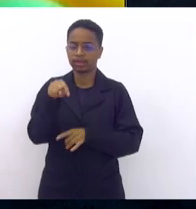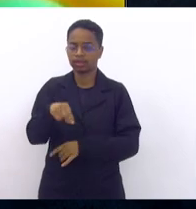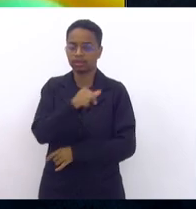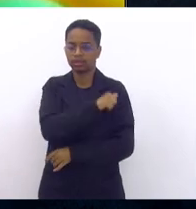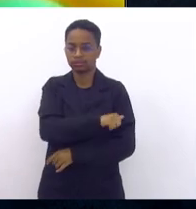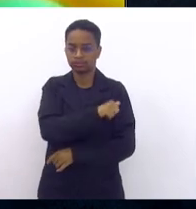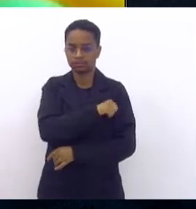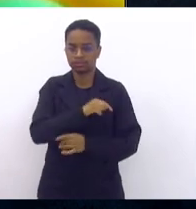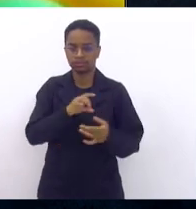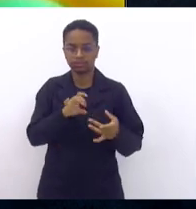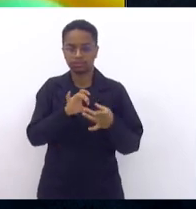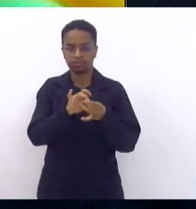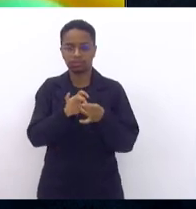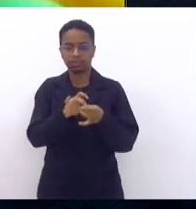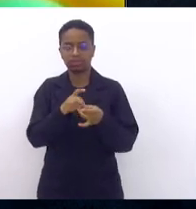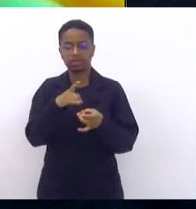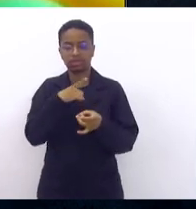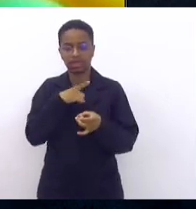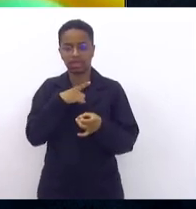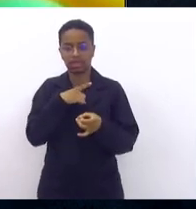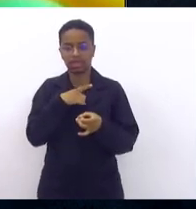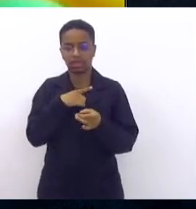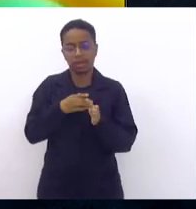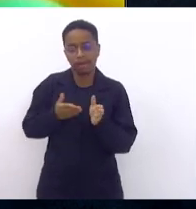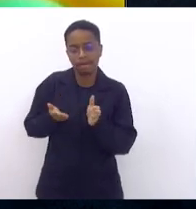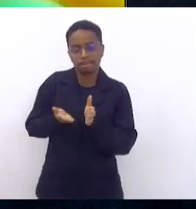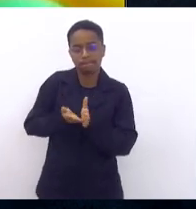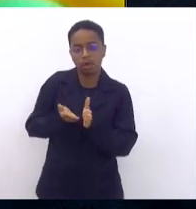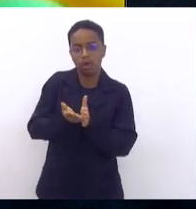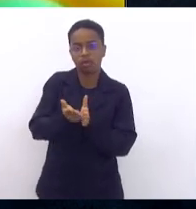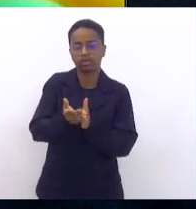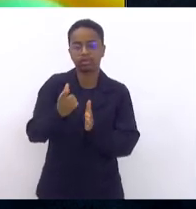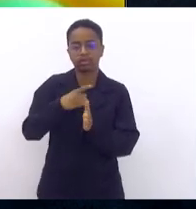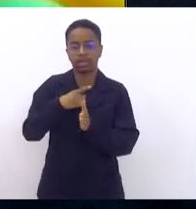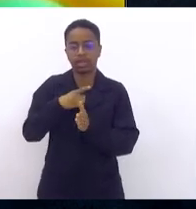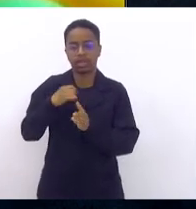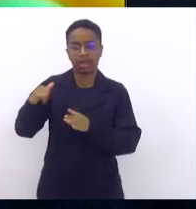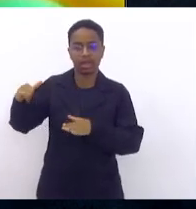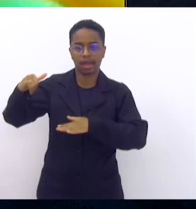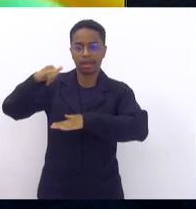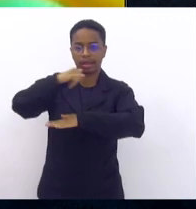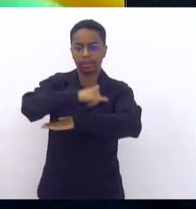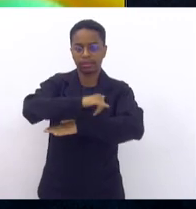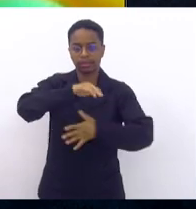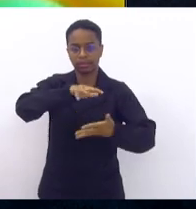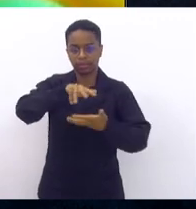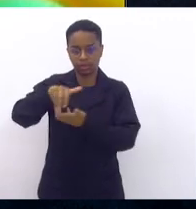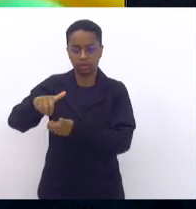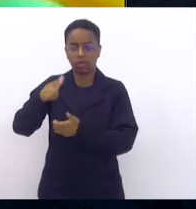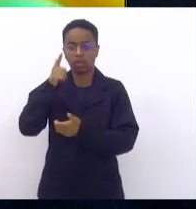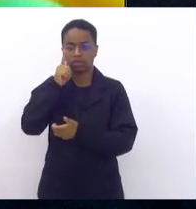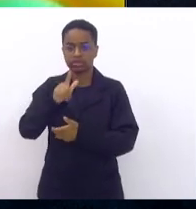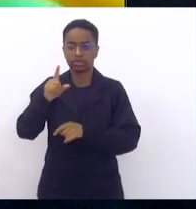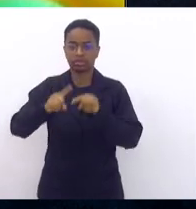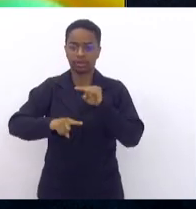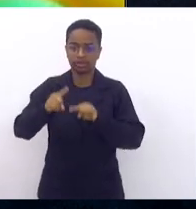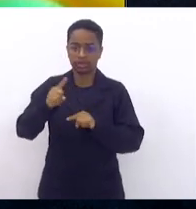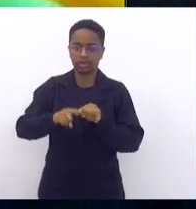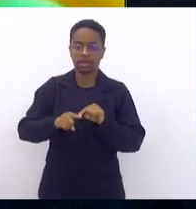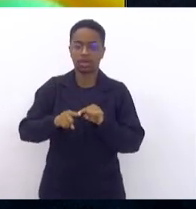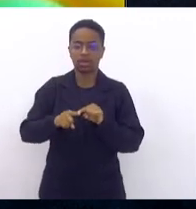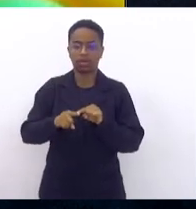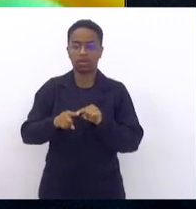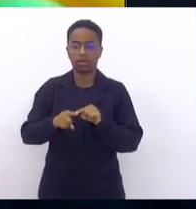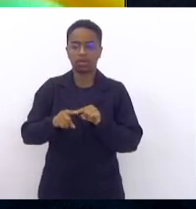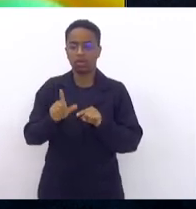tá do lado tem um Porto tem um aeroporto internacional para trazer matérias-primas importadas apesar do